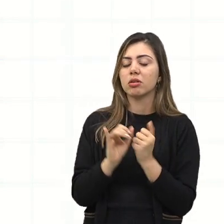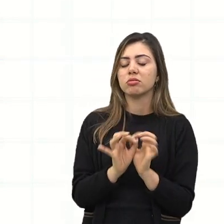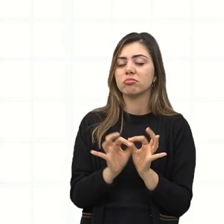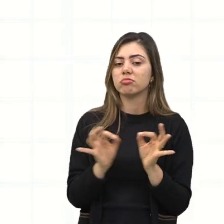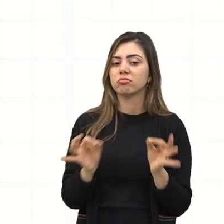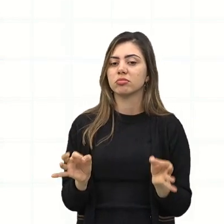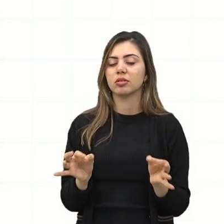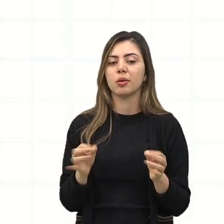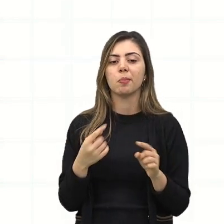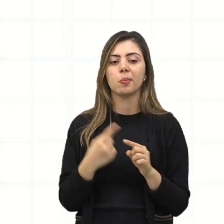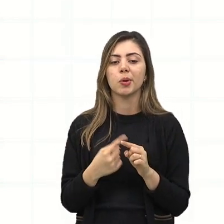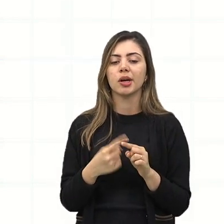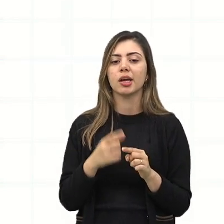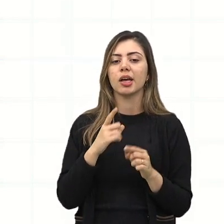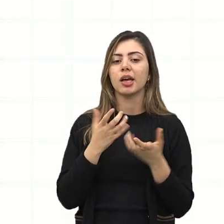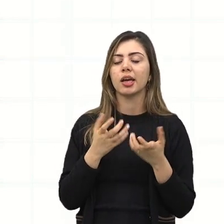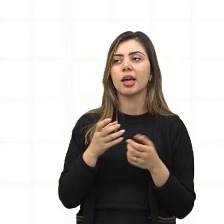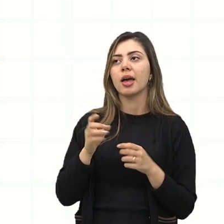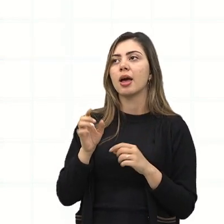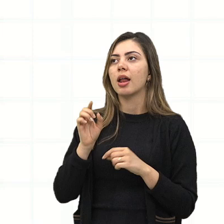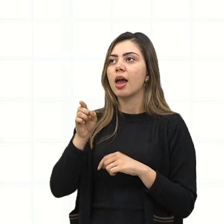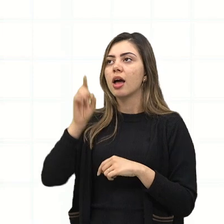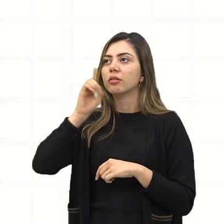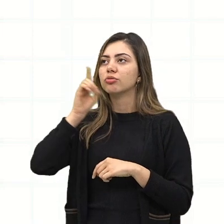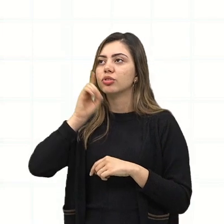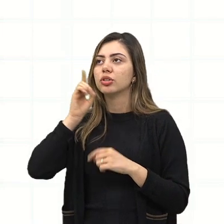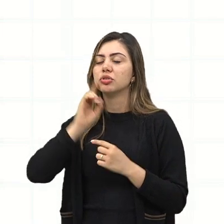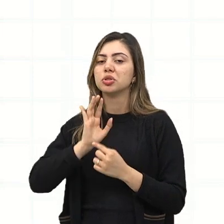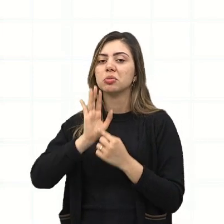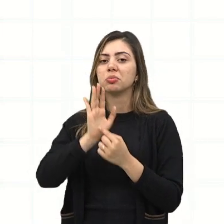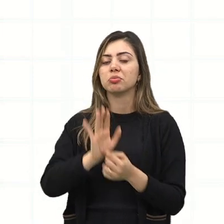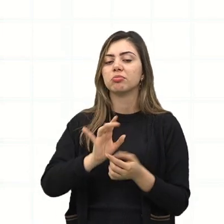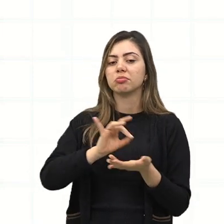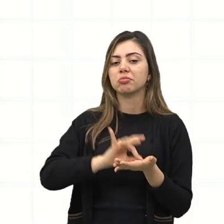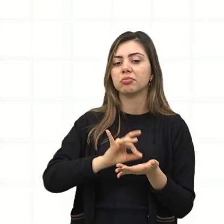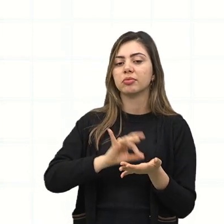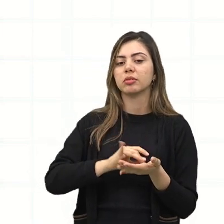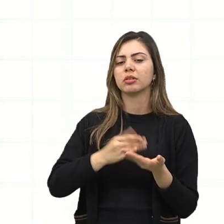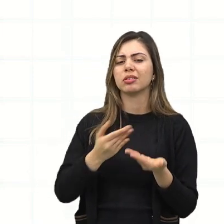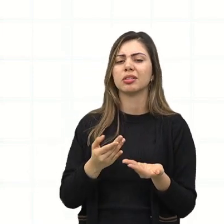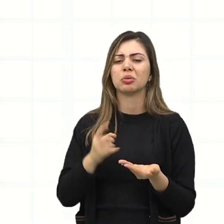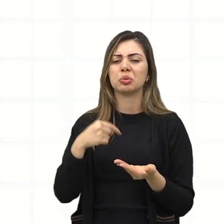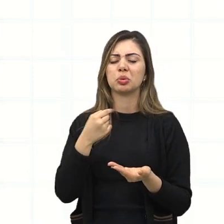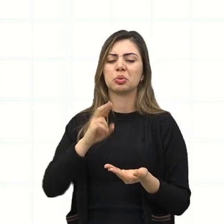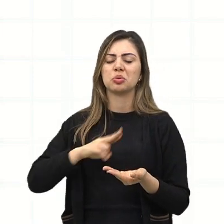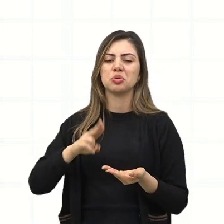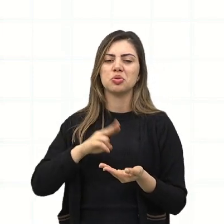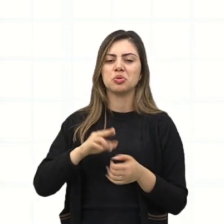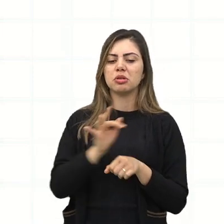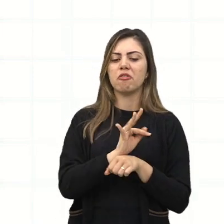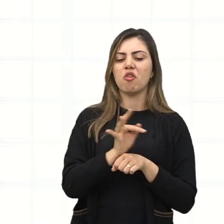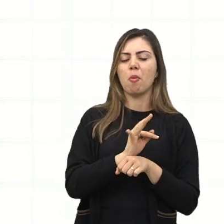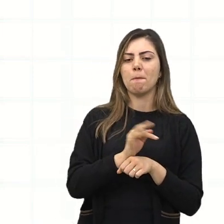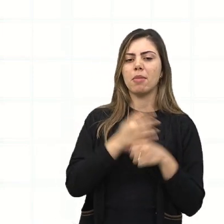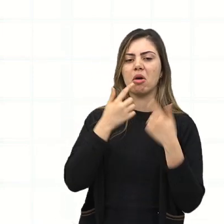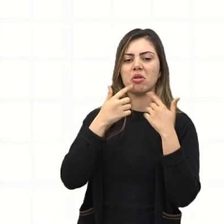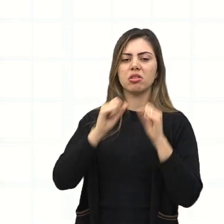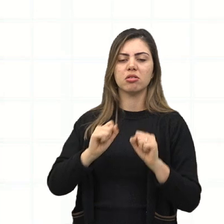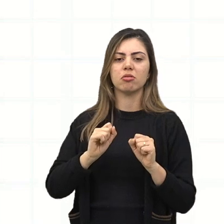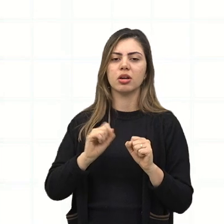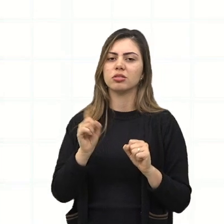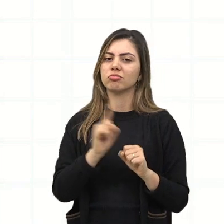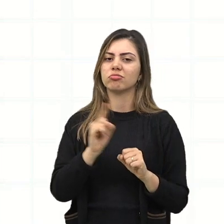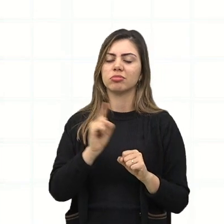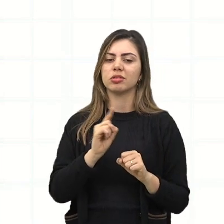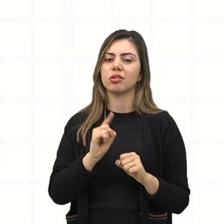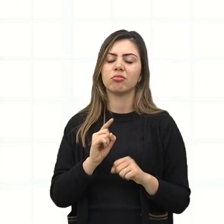ela quer representar o dia a dia. E o dia a dia ele não necessariamente é feito de formalidades o tempo todo. Muito pelo contrário, os momentos formais